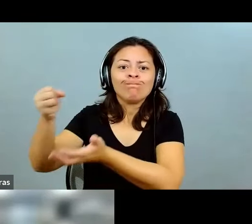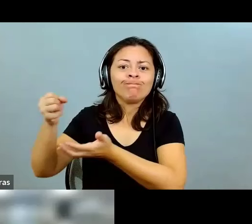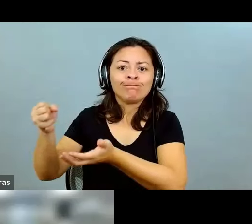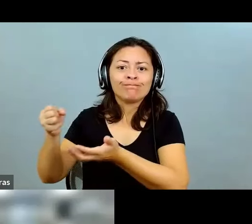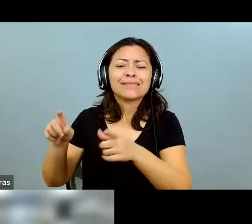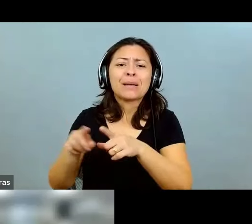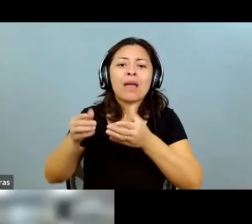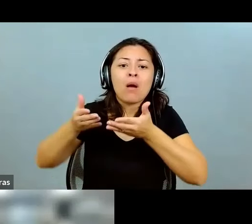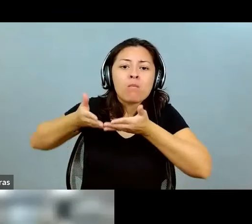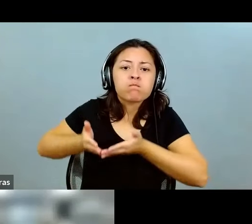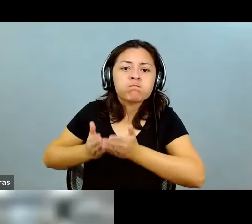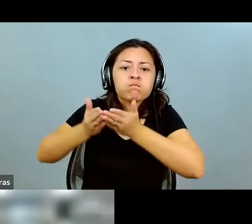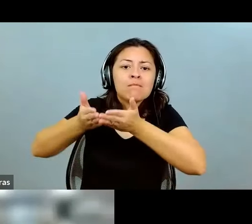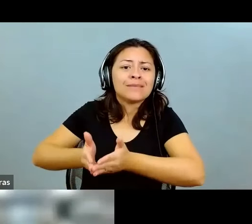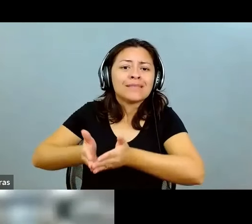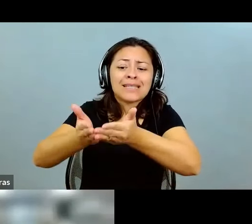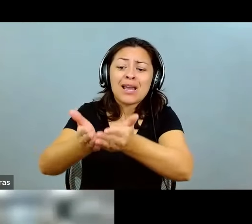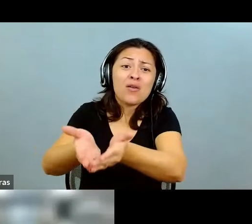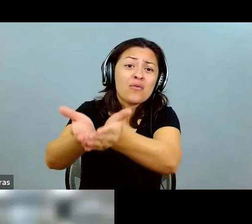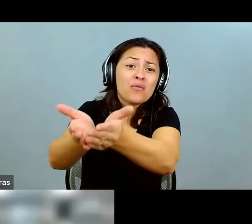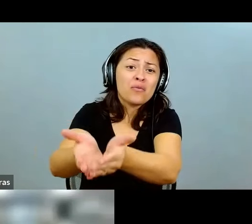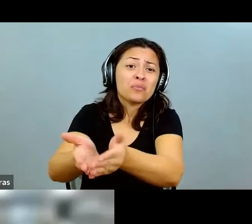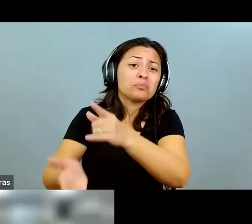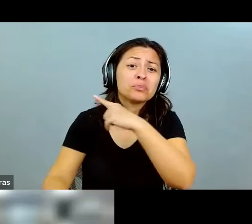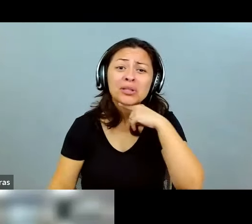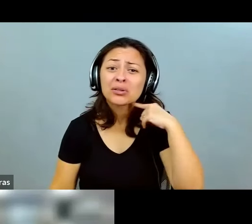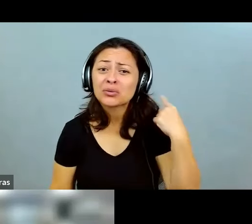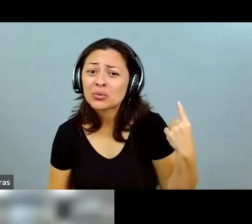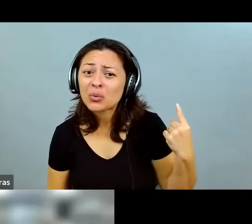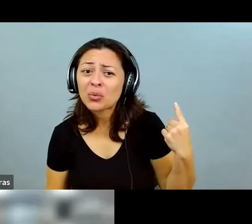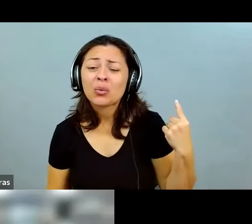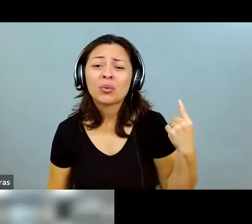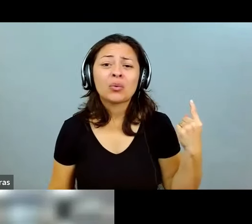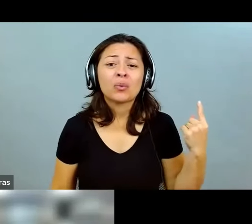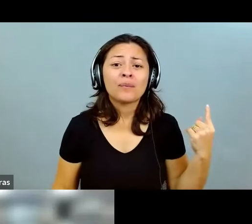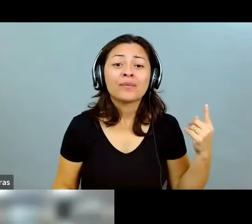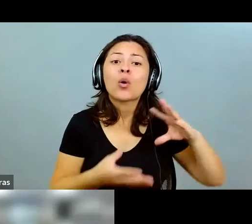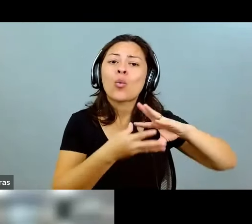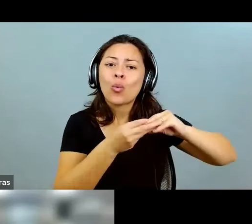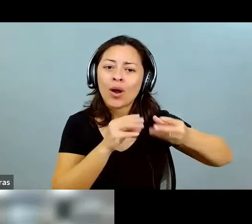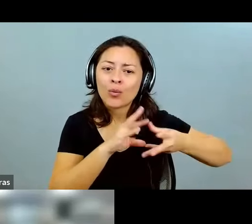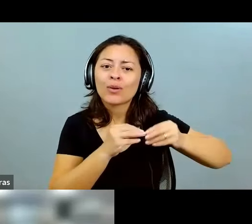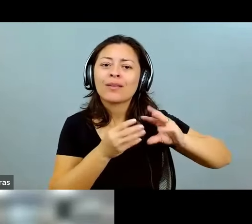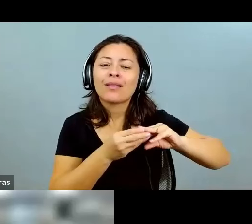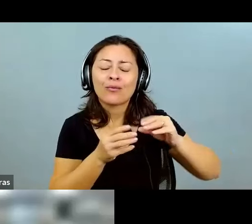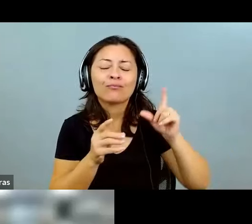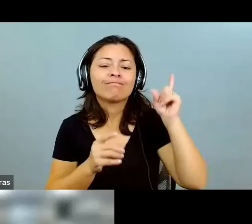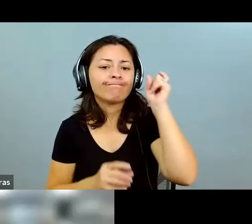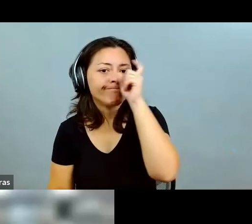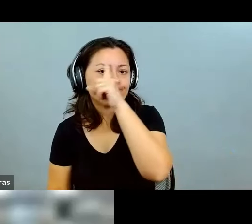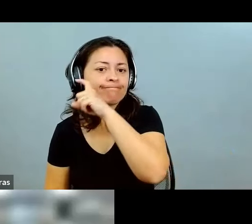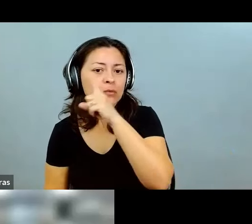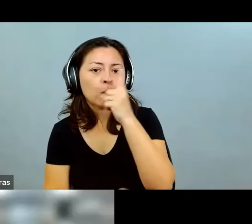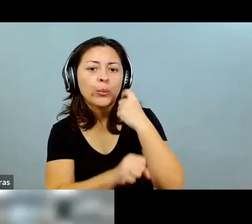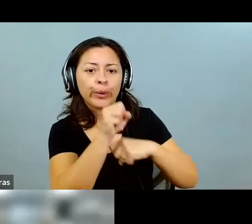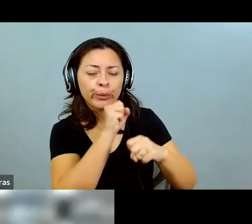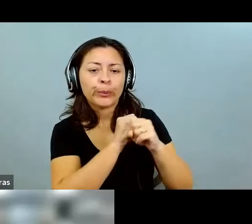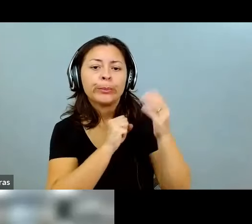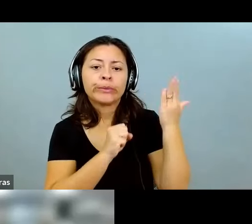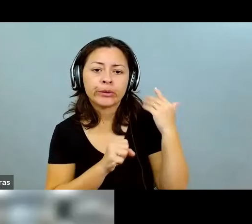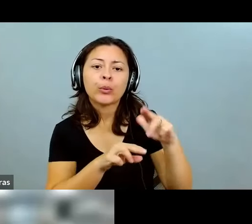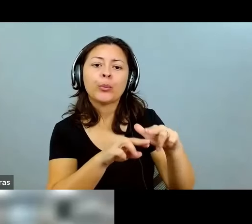navio inúmeras vezes né então a logística no caso do algodão foi gargalo an passado e por isso que ficou um volume tão